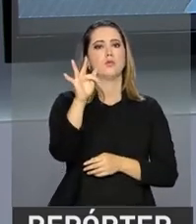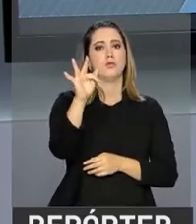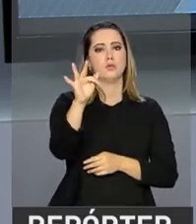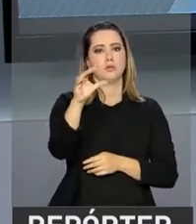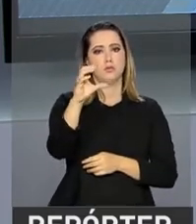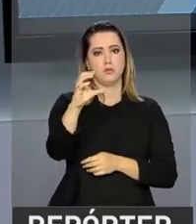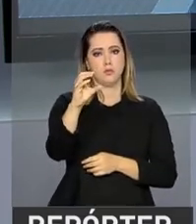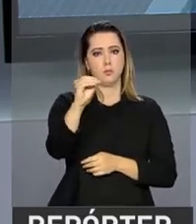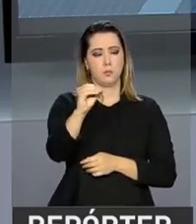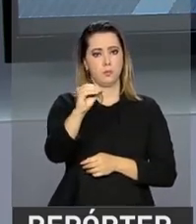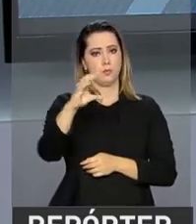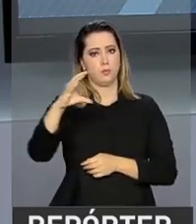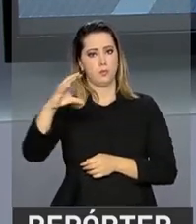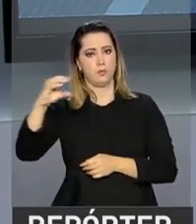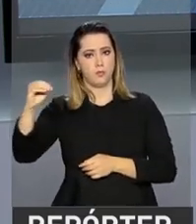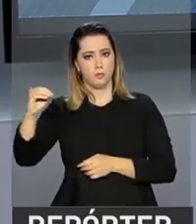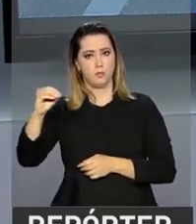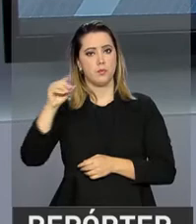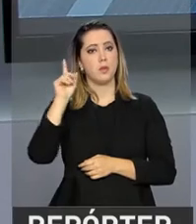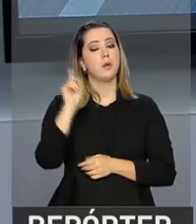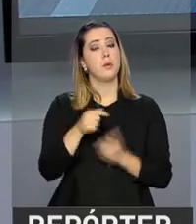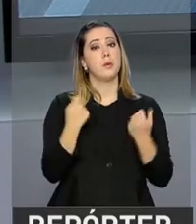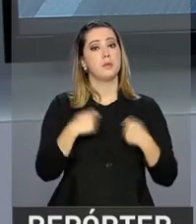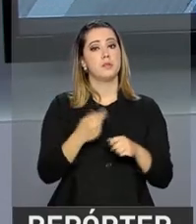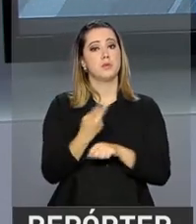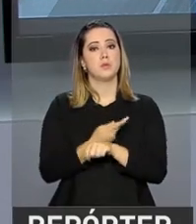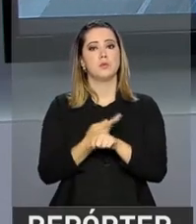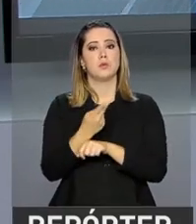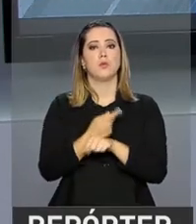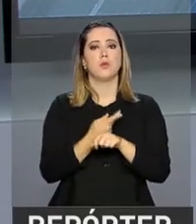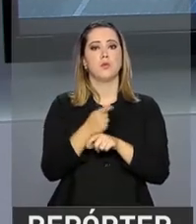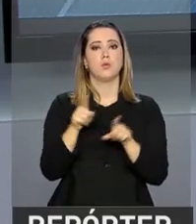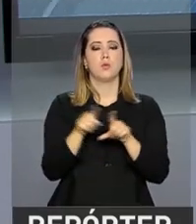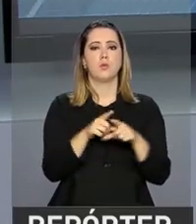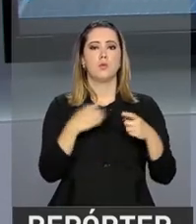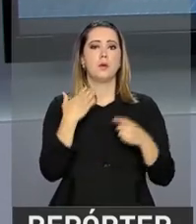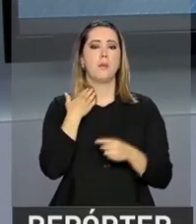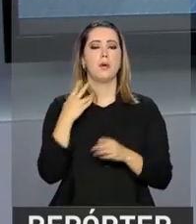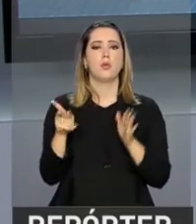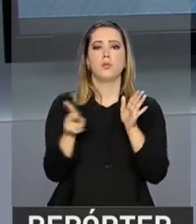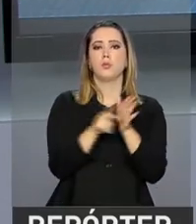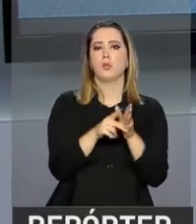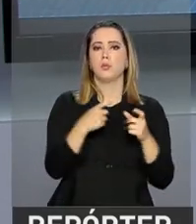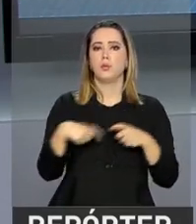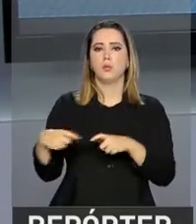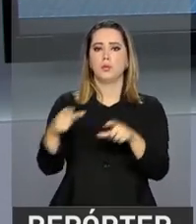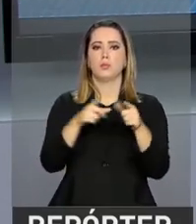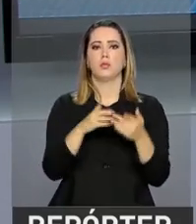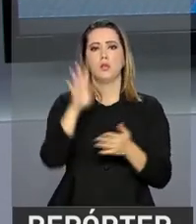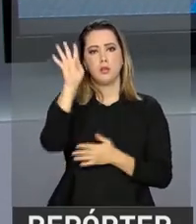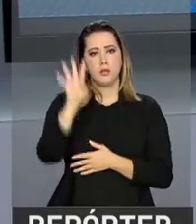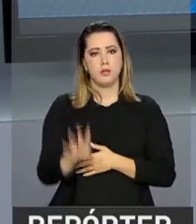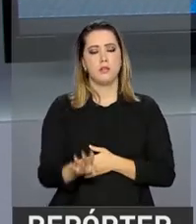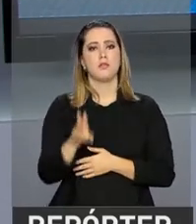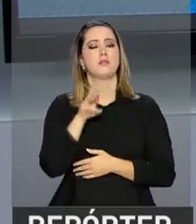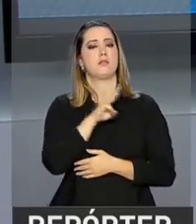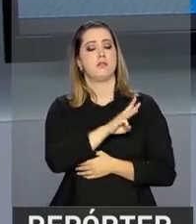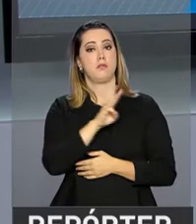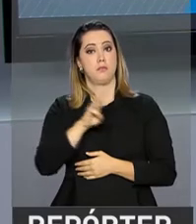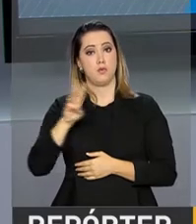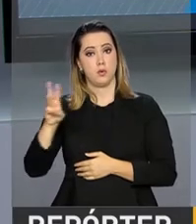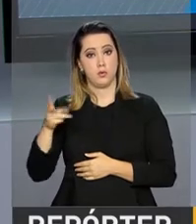de financiamento do centro oeste devem procurar as agências mento e bancos da região a lista das instituições